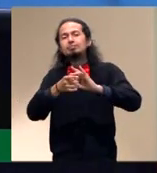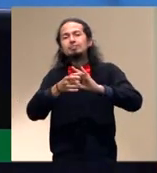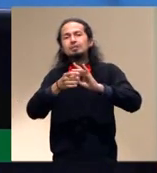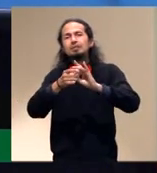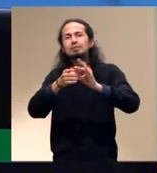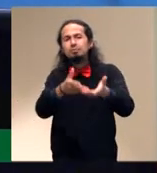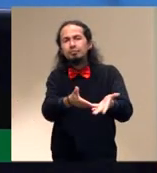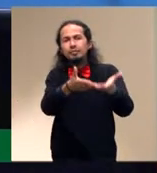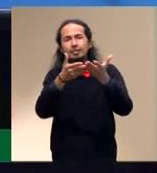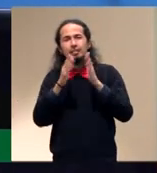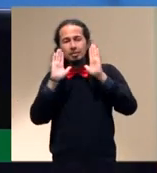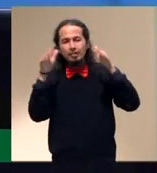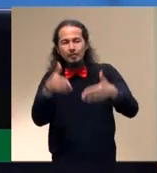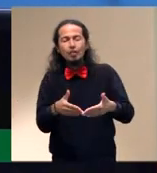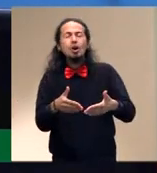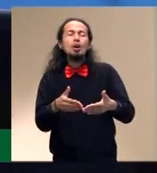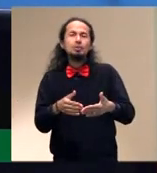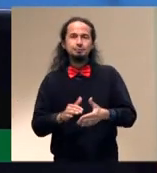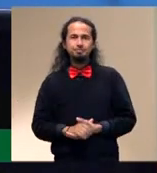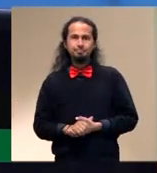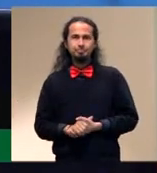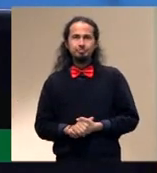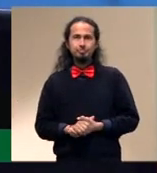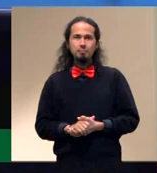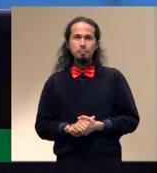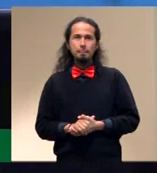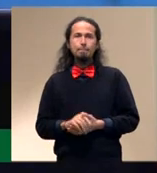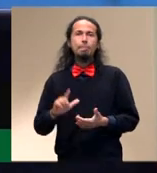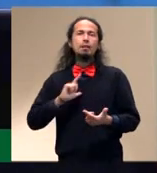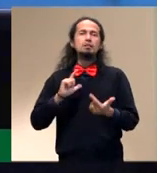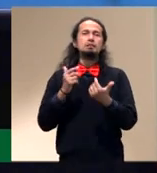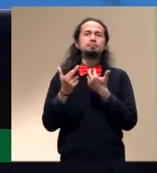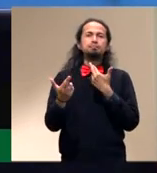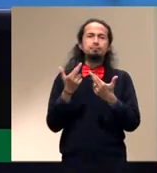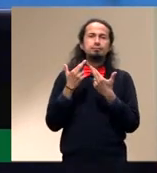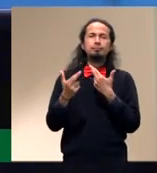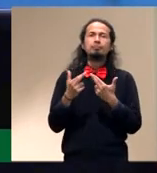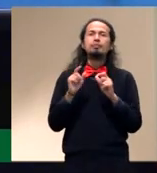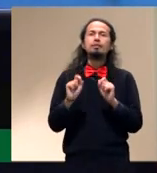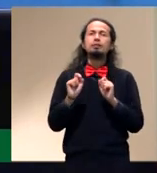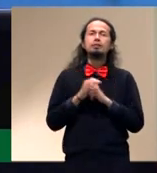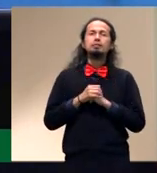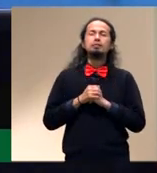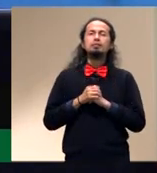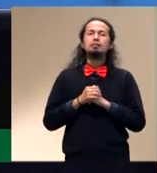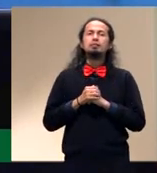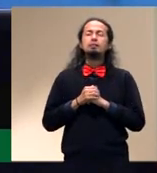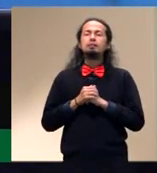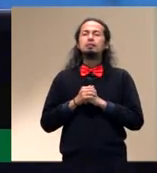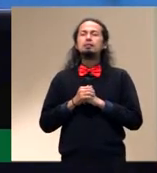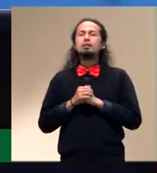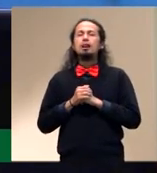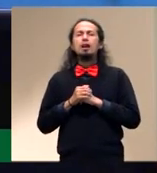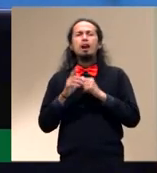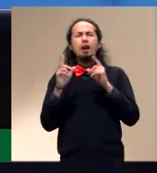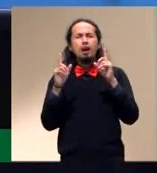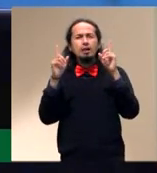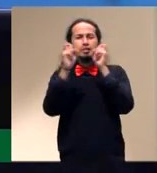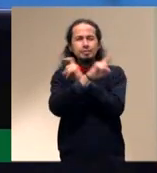Então, essa especificidade ela tem a ver com a questão da diferenciação com